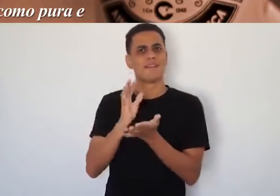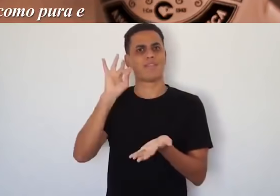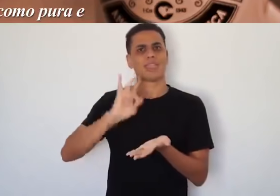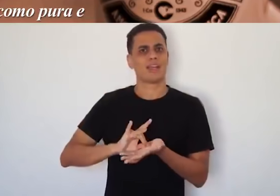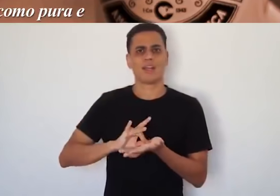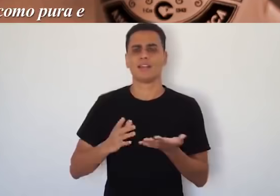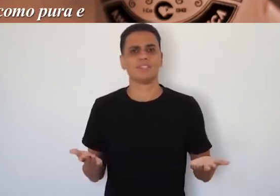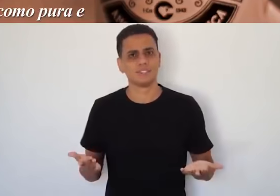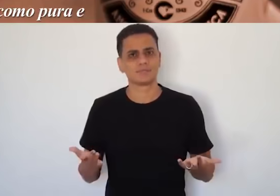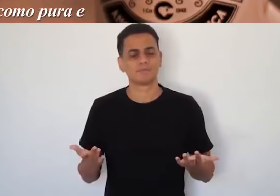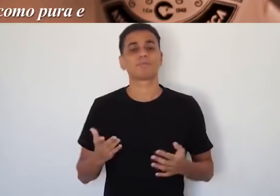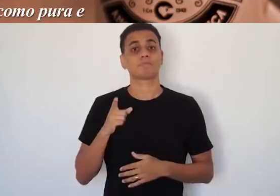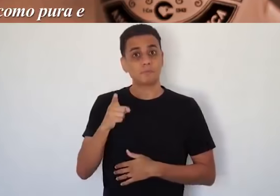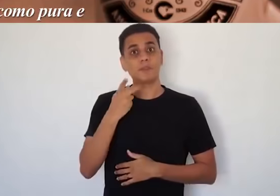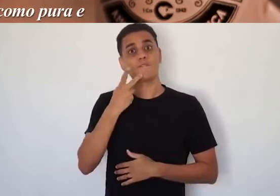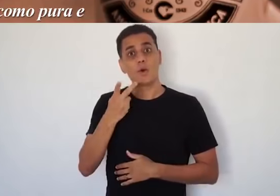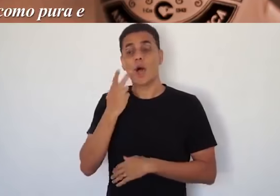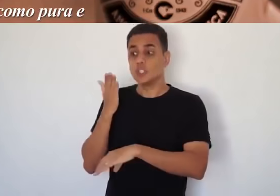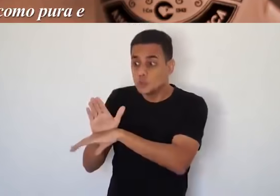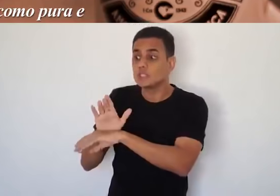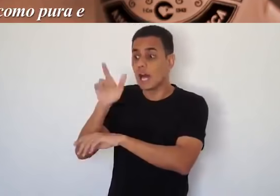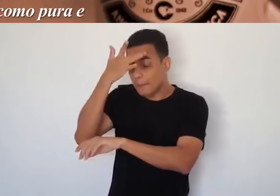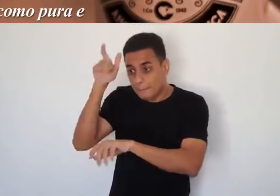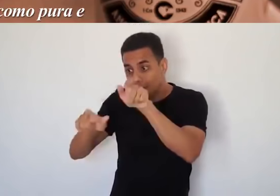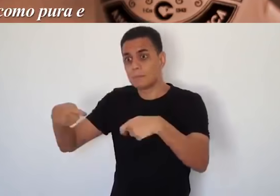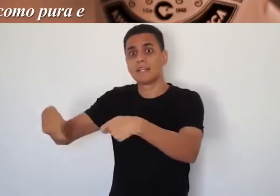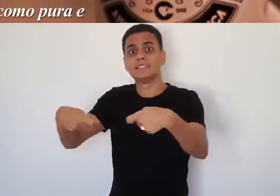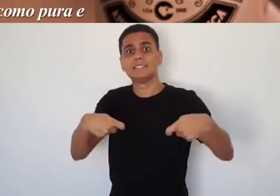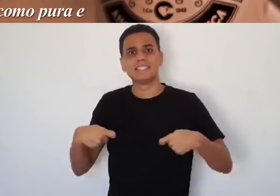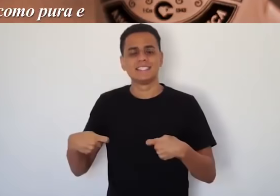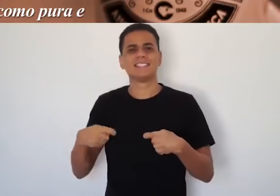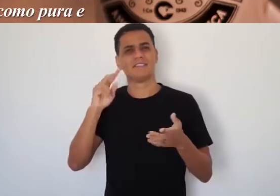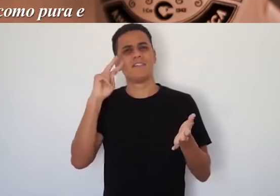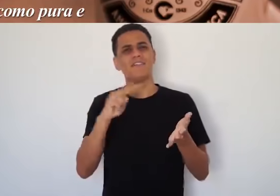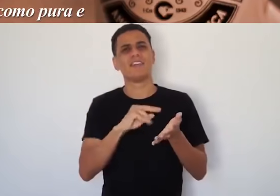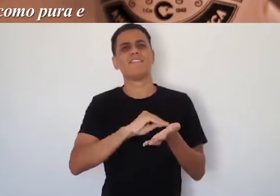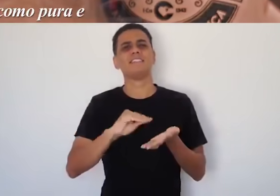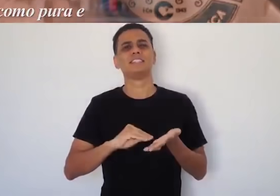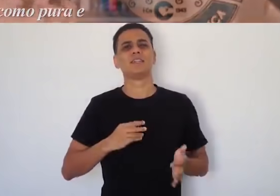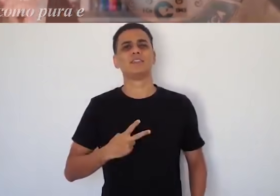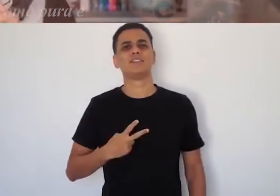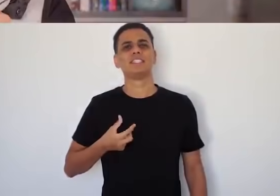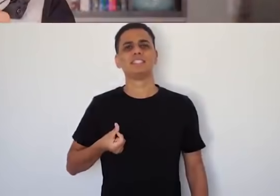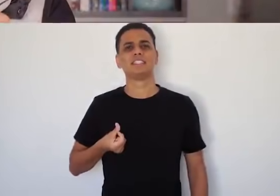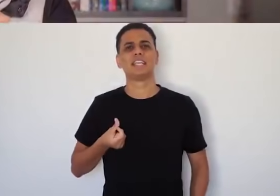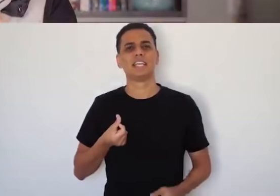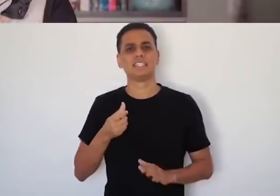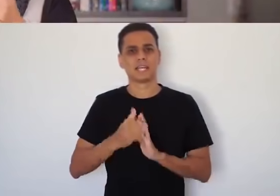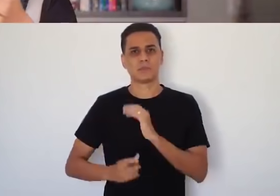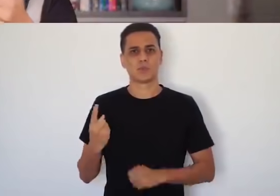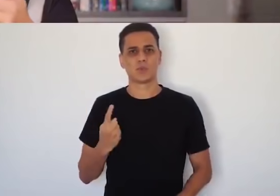A religião que Deus, o nosso Pai, aceita, então ele está dizendo, a fé genuína, a fé que Deus aprova, que